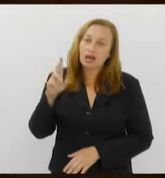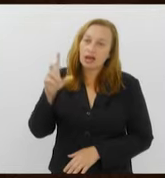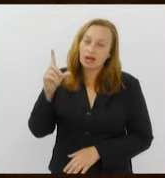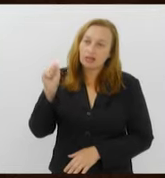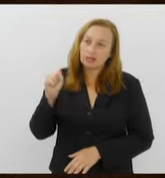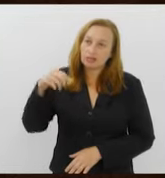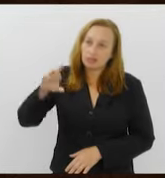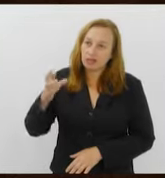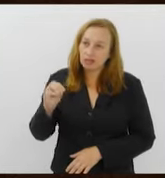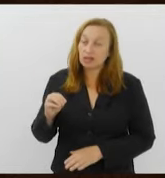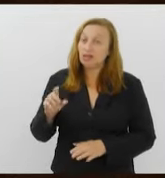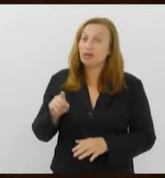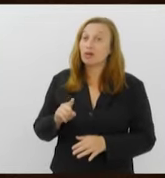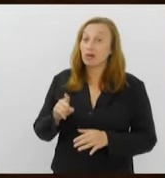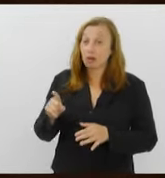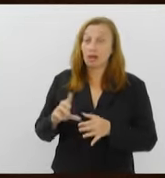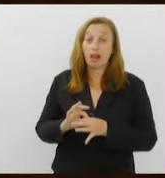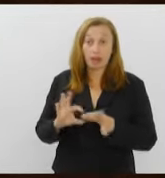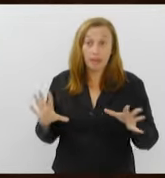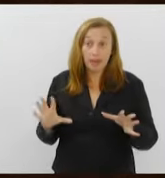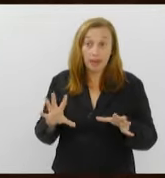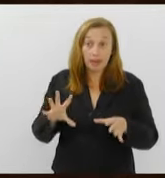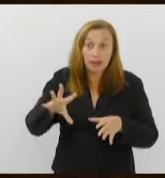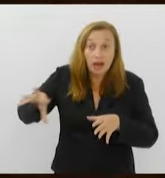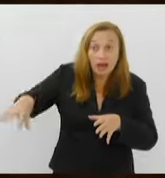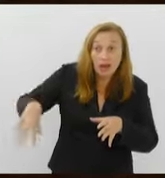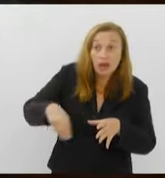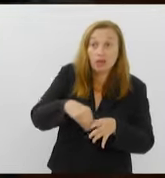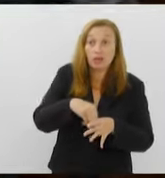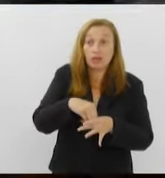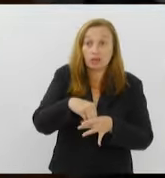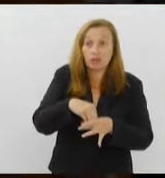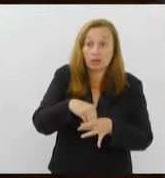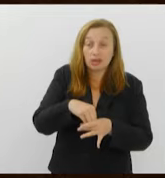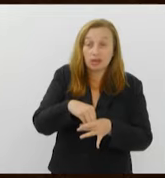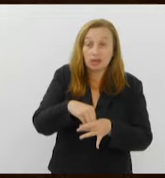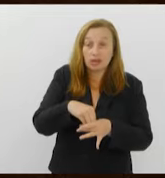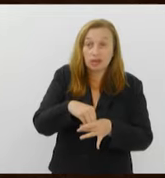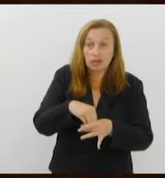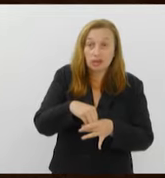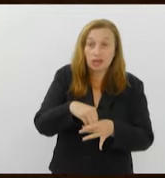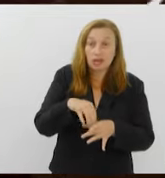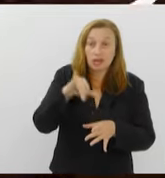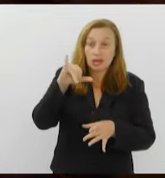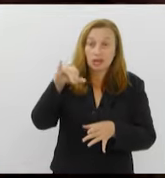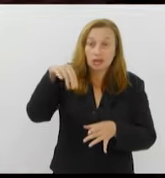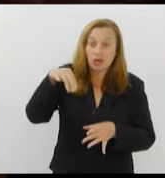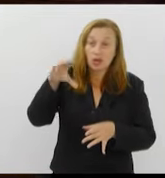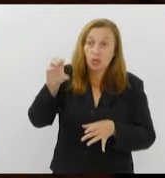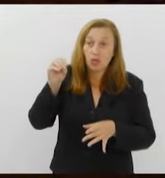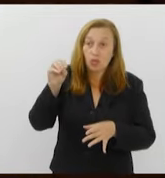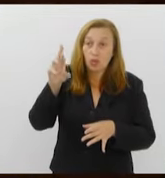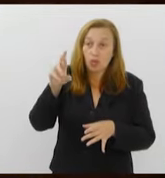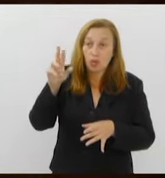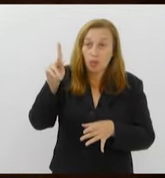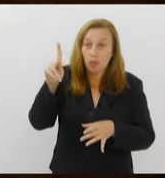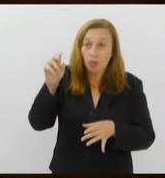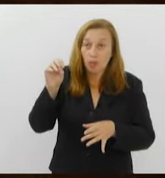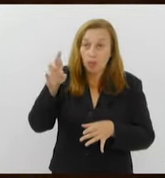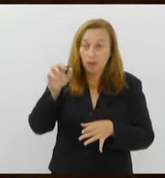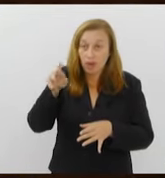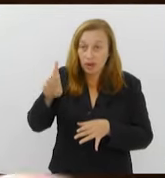autor agora, ele autoriza a incorporar, como bem disse o deputado Luiz Paulo, o texto deputado, da deputada Célia, deputado